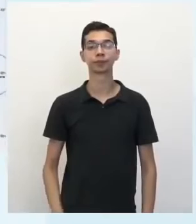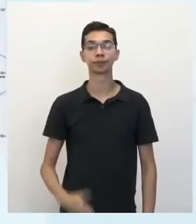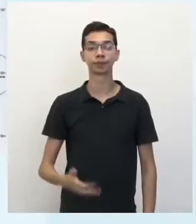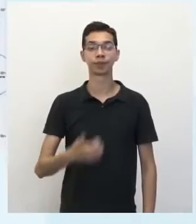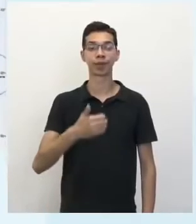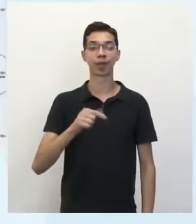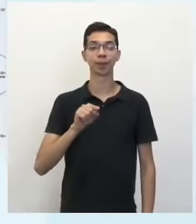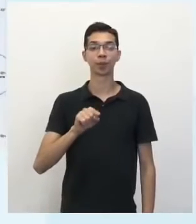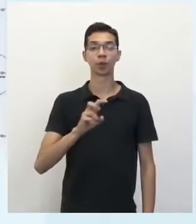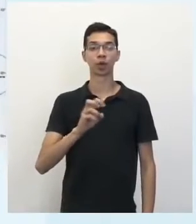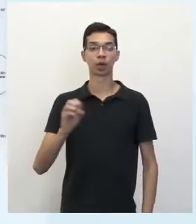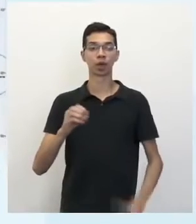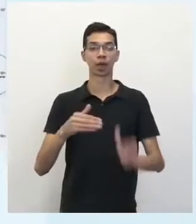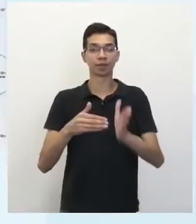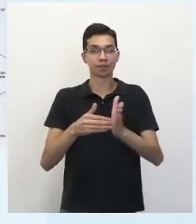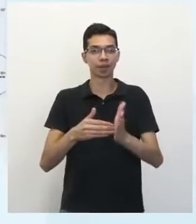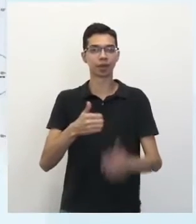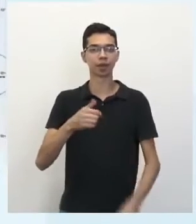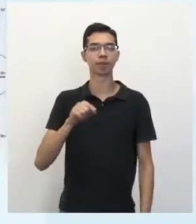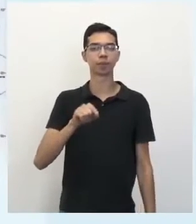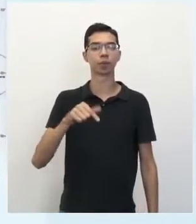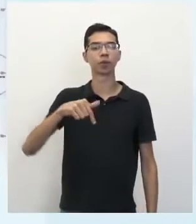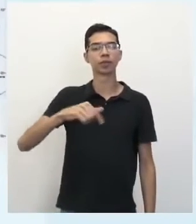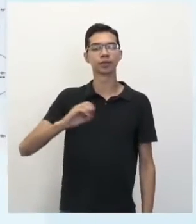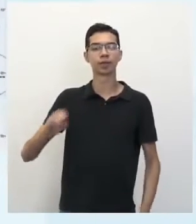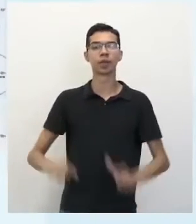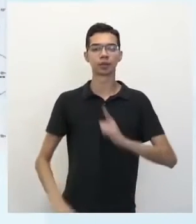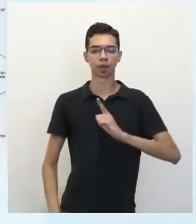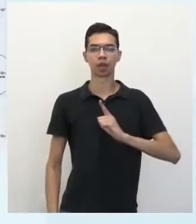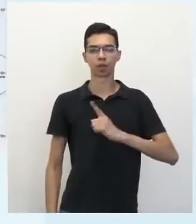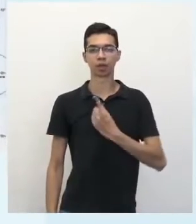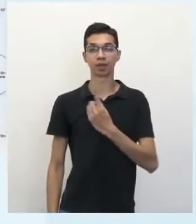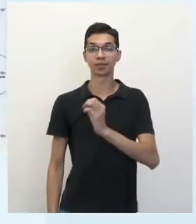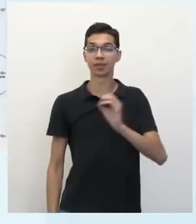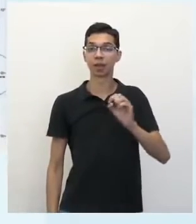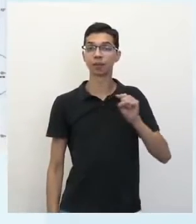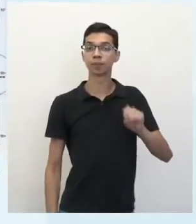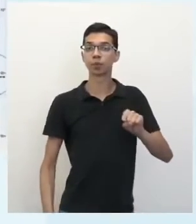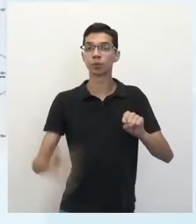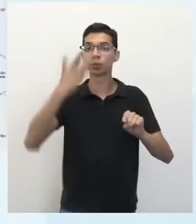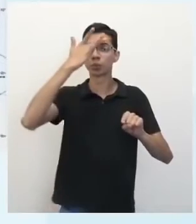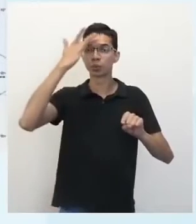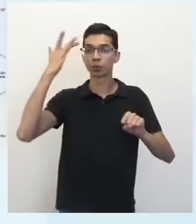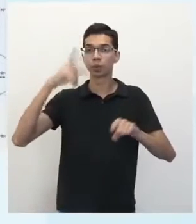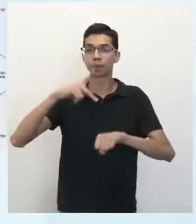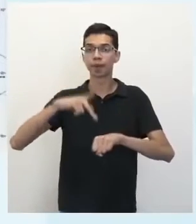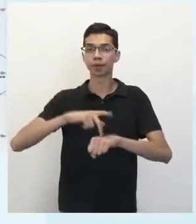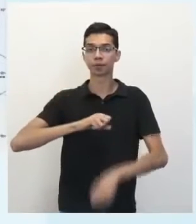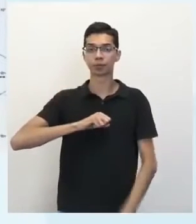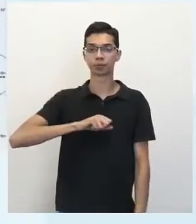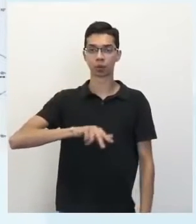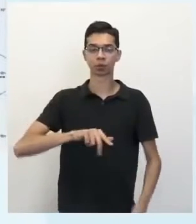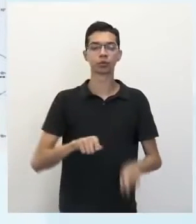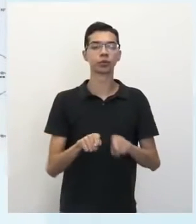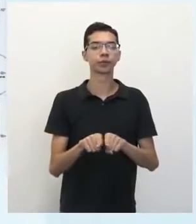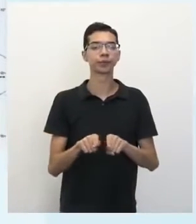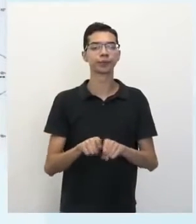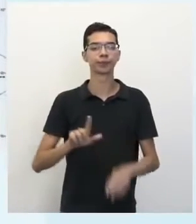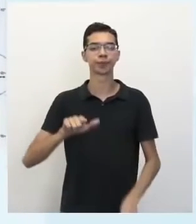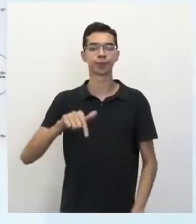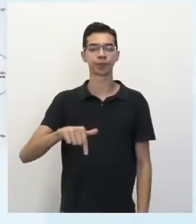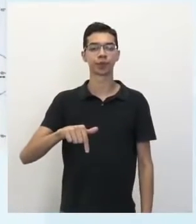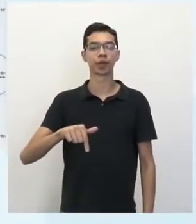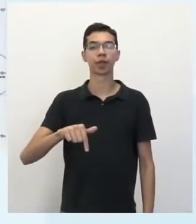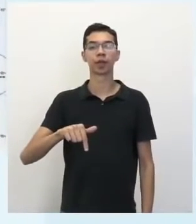1500 a 1700, que veio em torno de 100 mil portugueses. Uma imigração de transição, que acontece de 1701